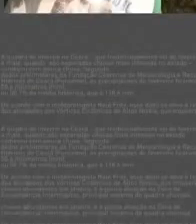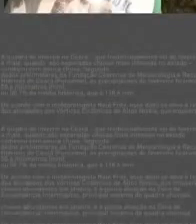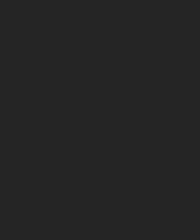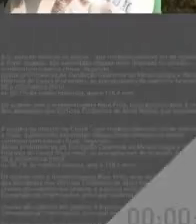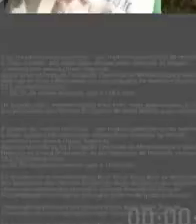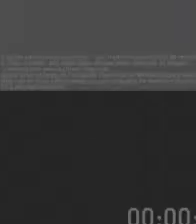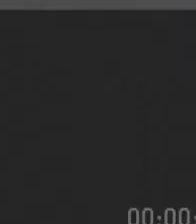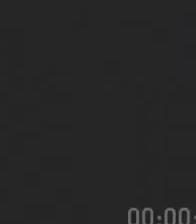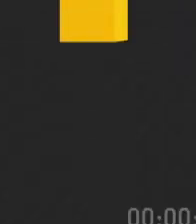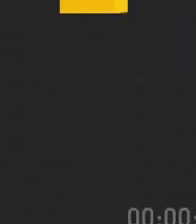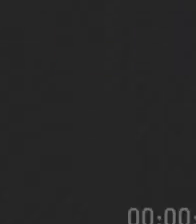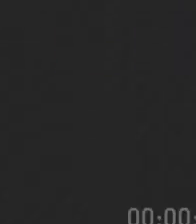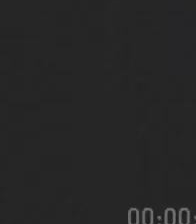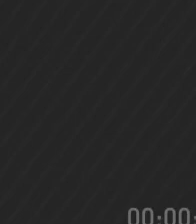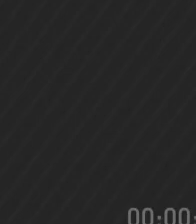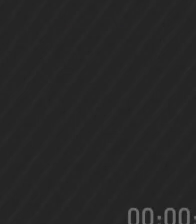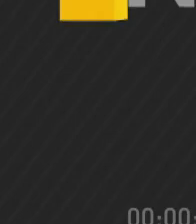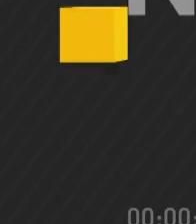ae